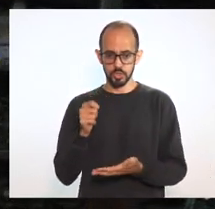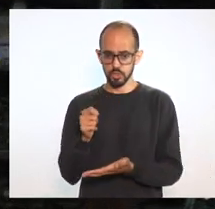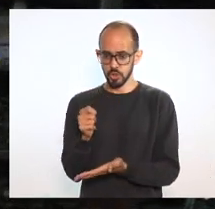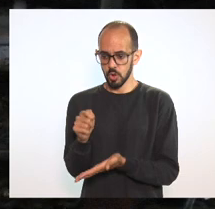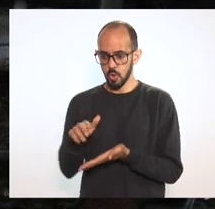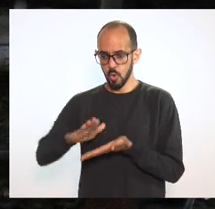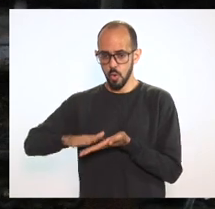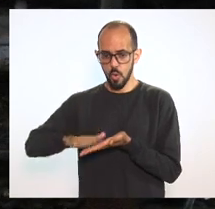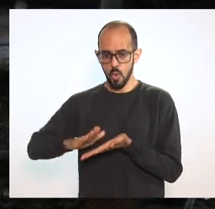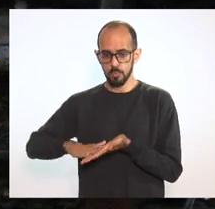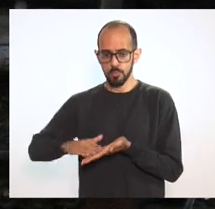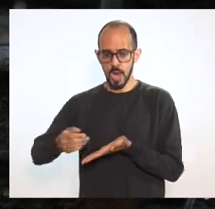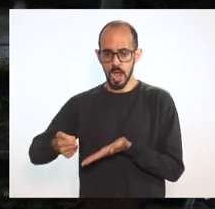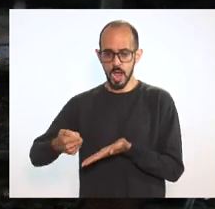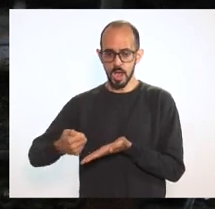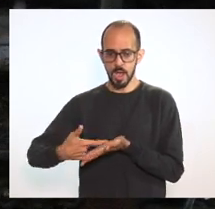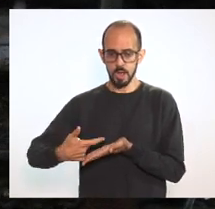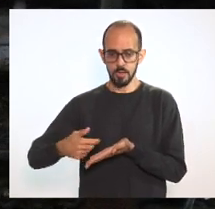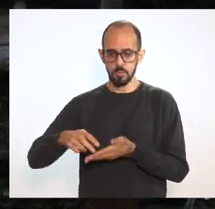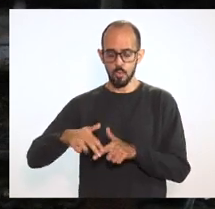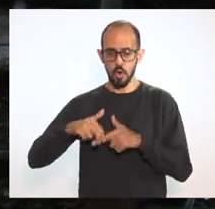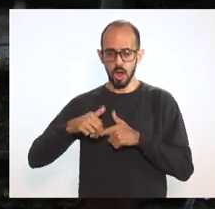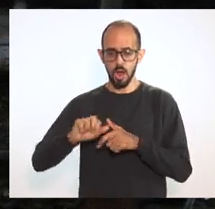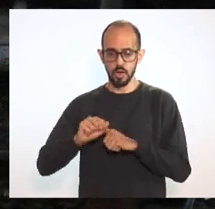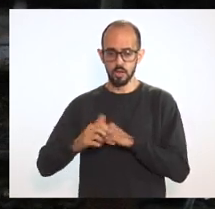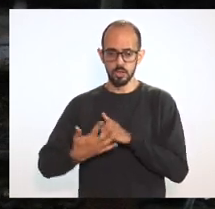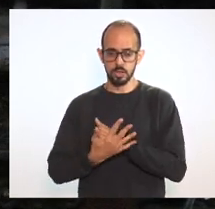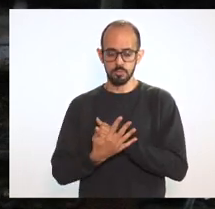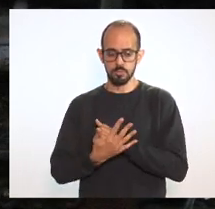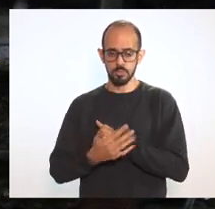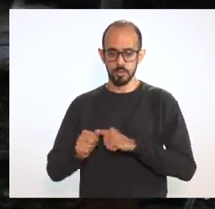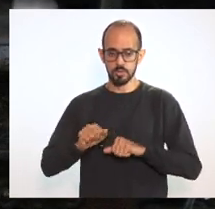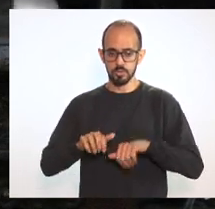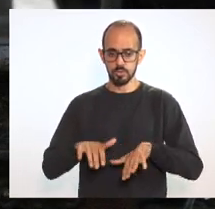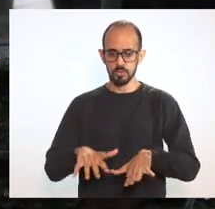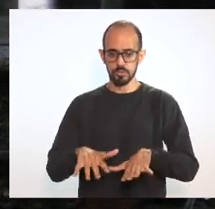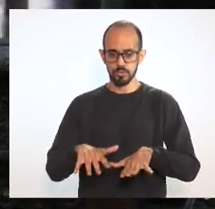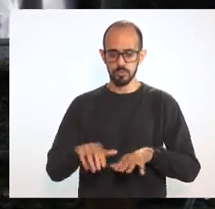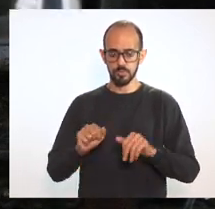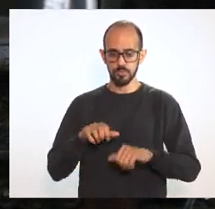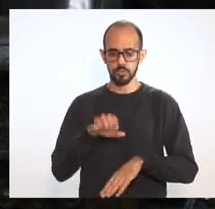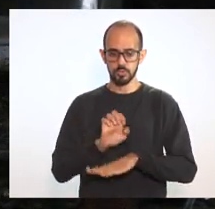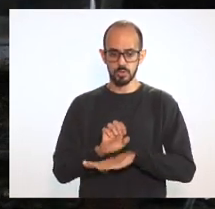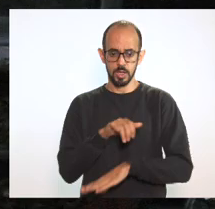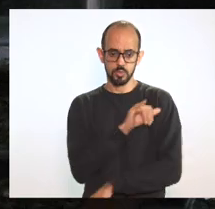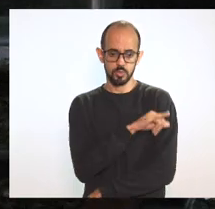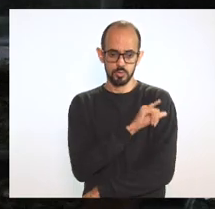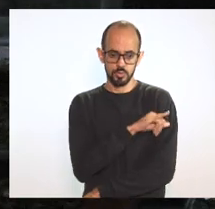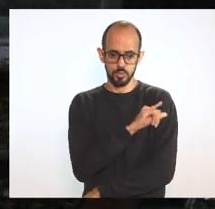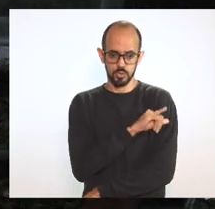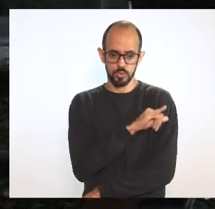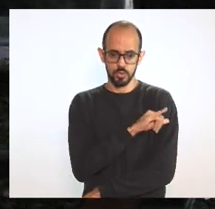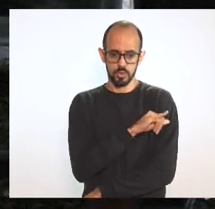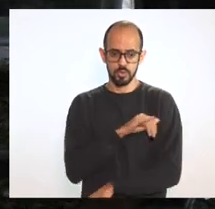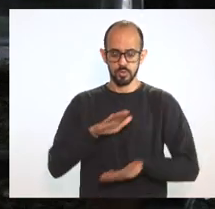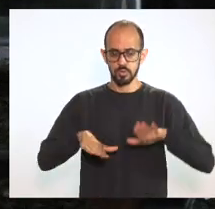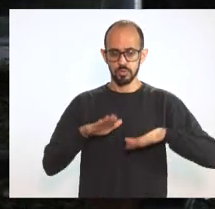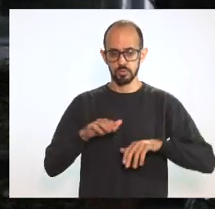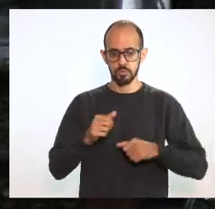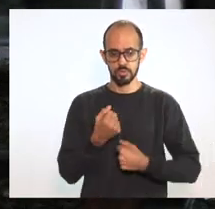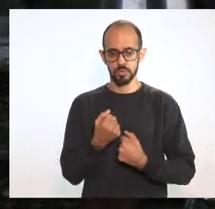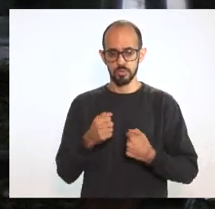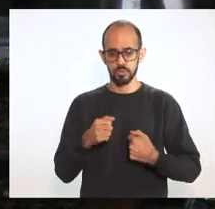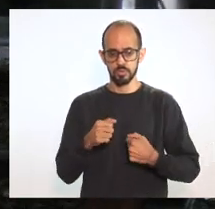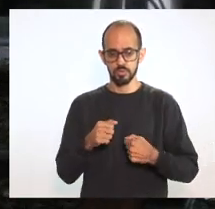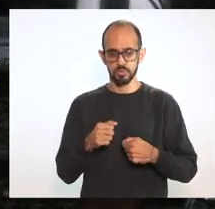saúde em razão da pandemia da Covid-19 no âmbito do estado do Rio de Janeiro e da outras providências. Pendente de pareceres das comissões. Senhor